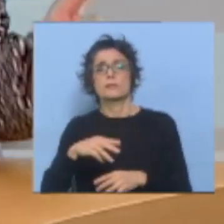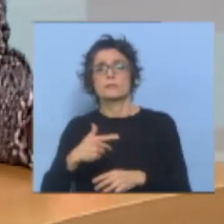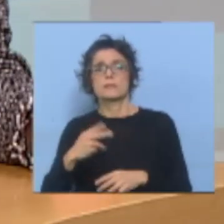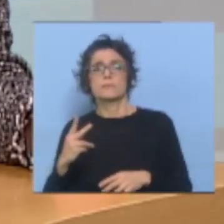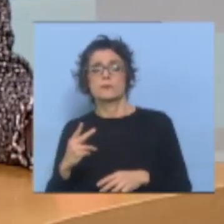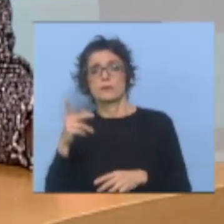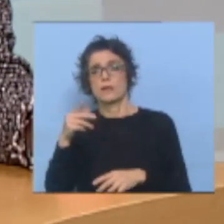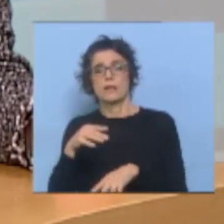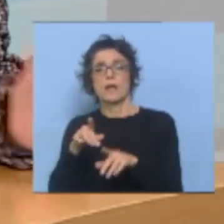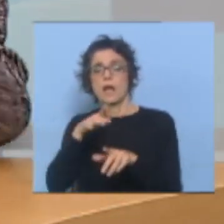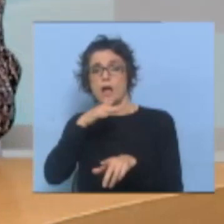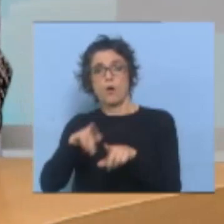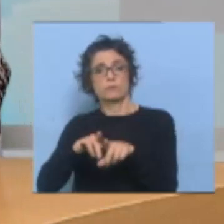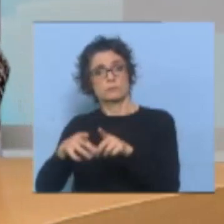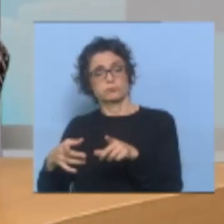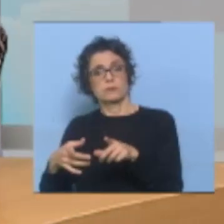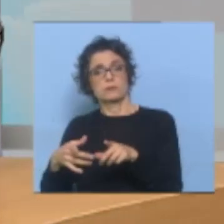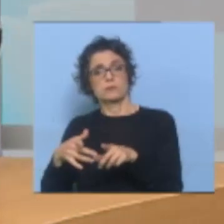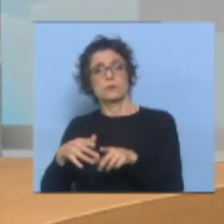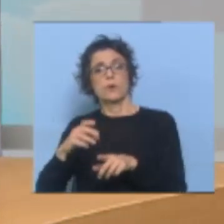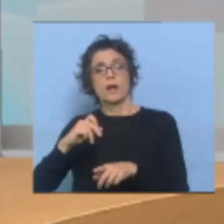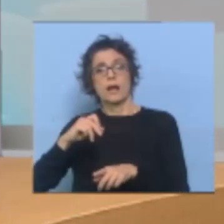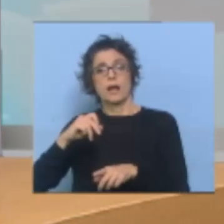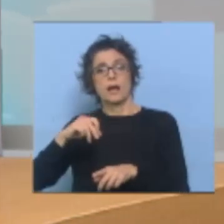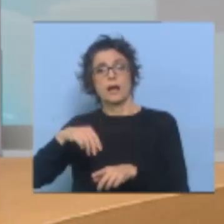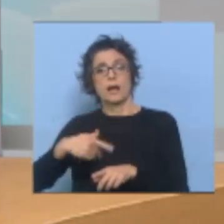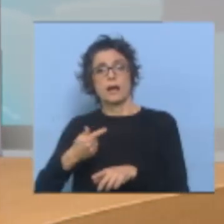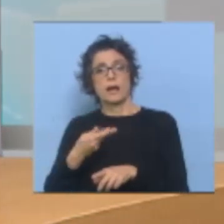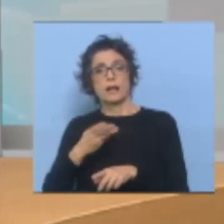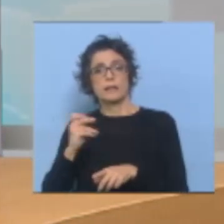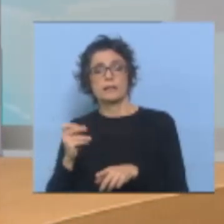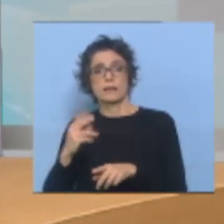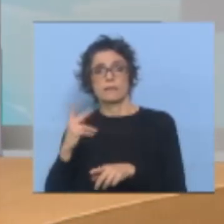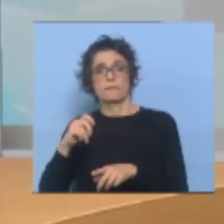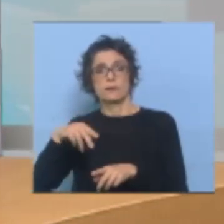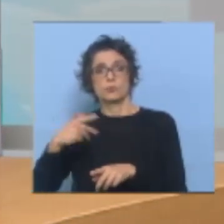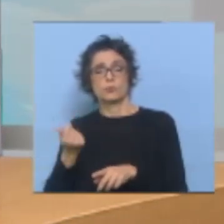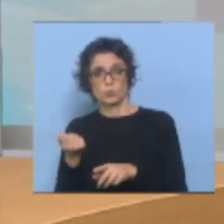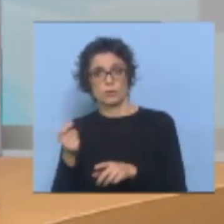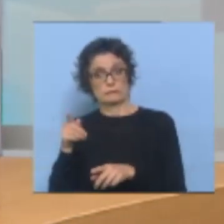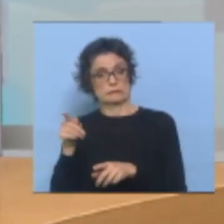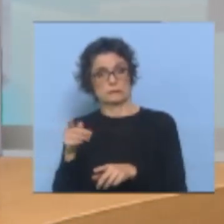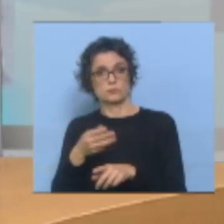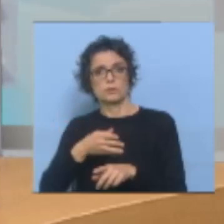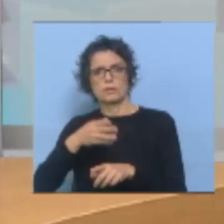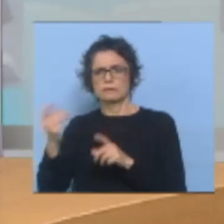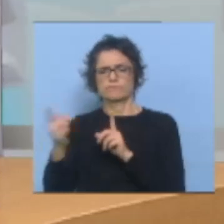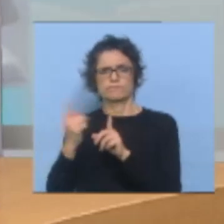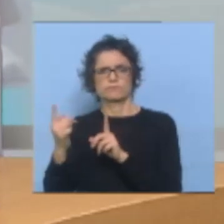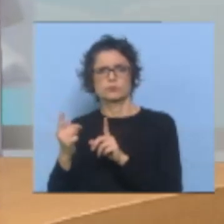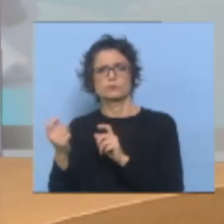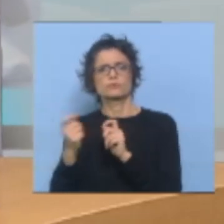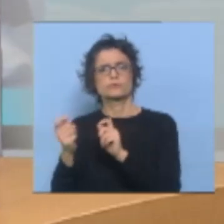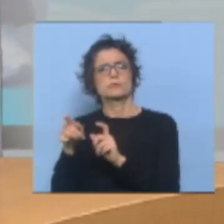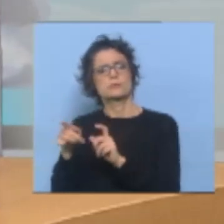a um deputado, André Ventura, a discutir com um advogado célebre, que a certa altura, Aníbal